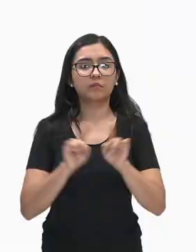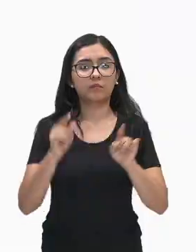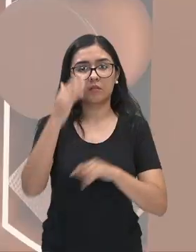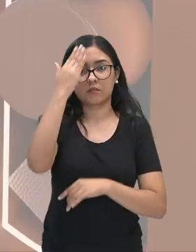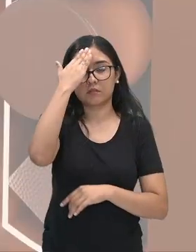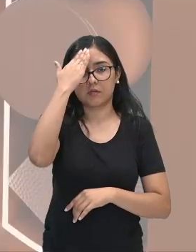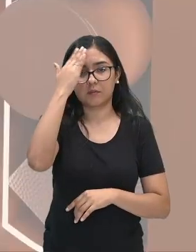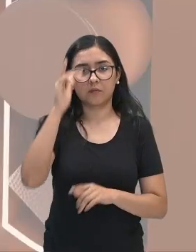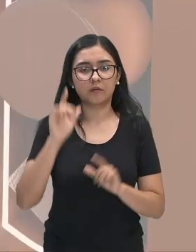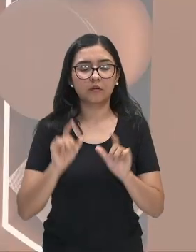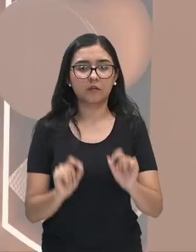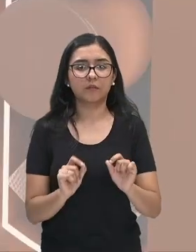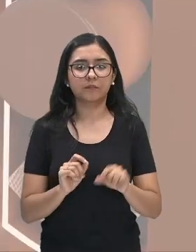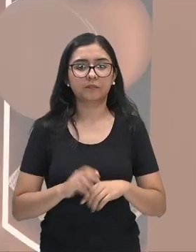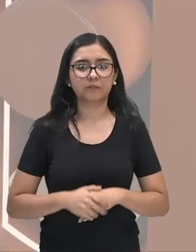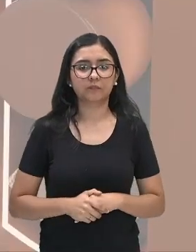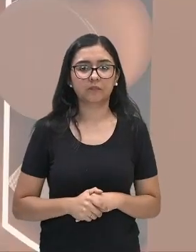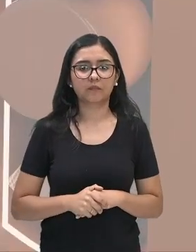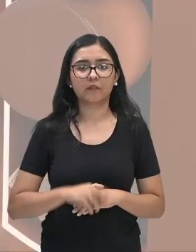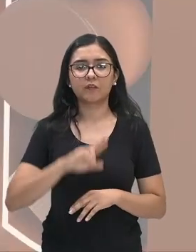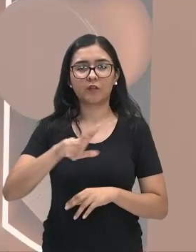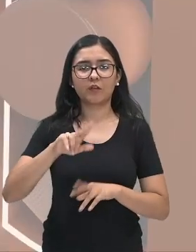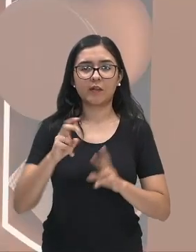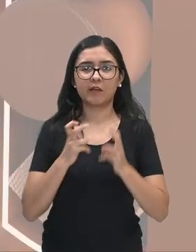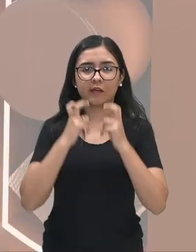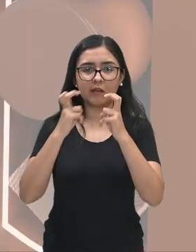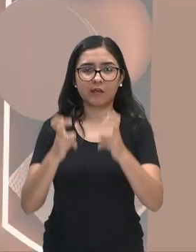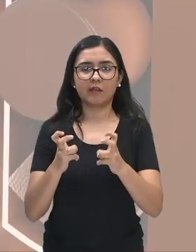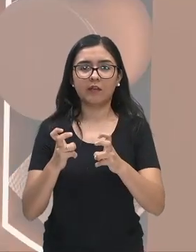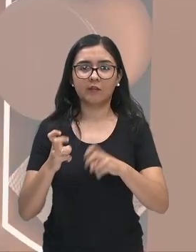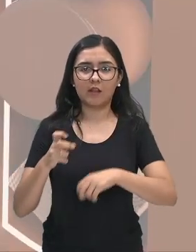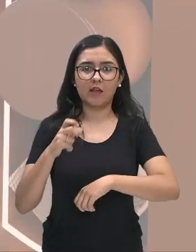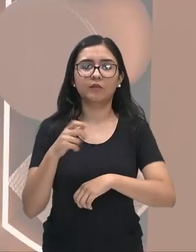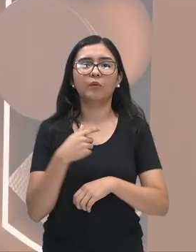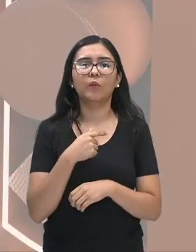foi apenas aquele grito da independência lá do Riacho,